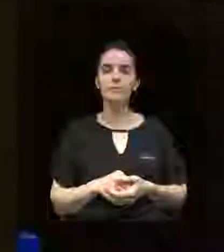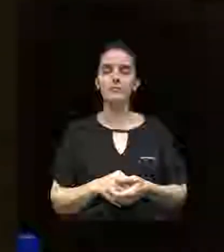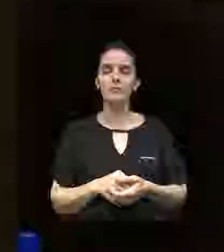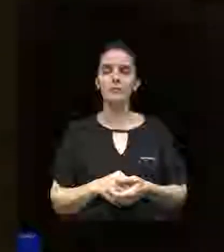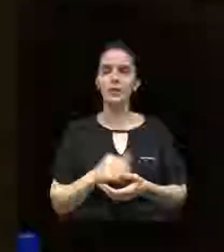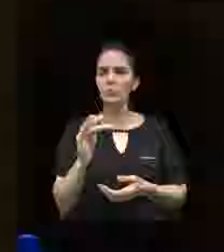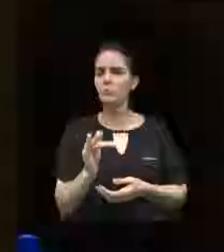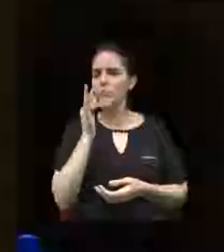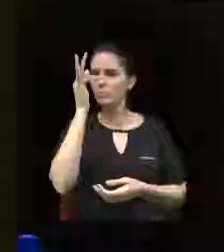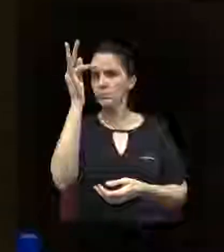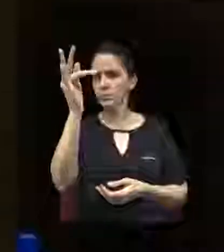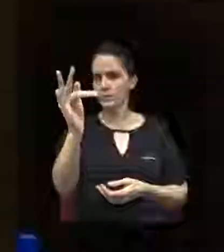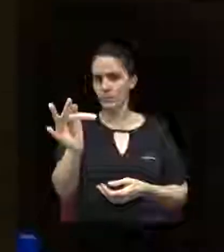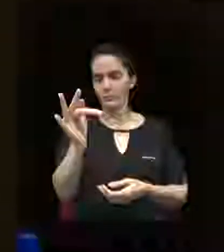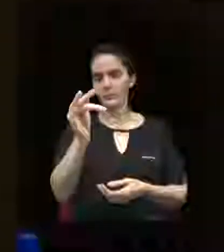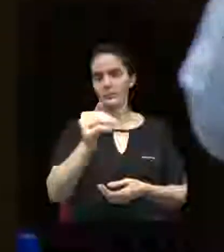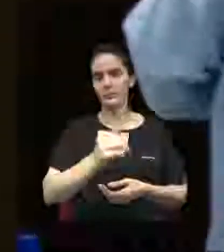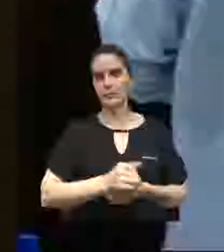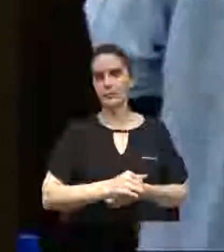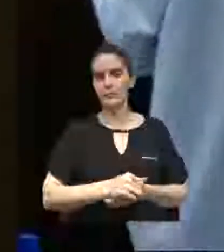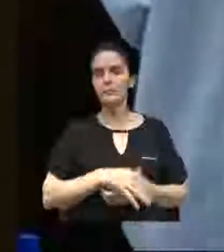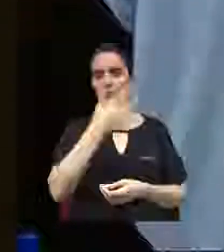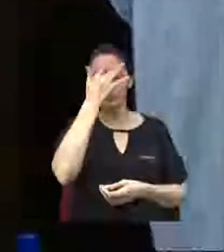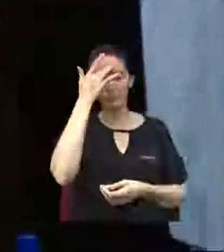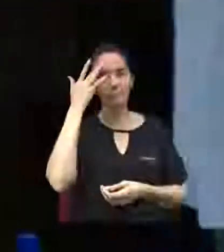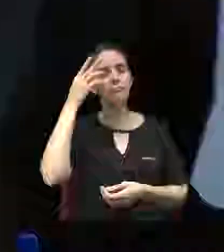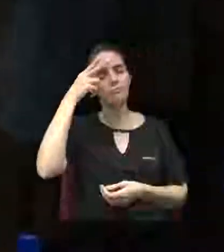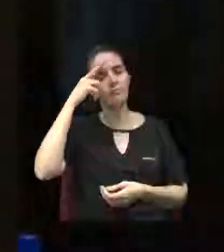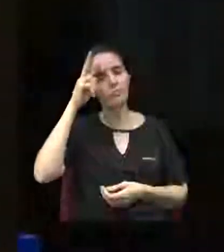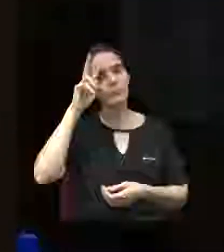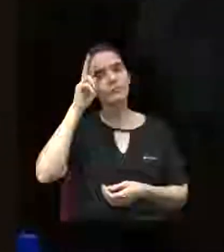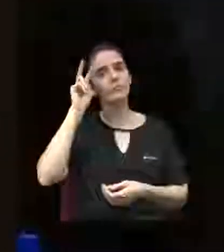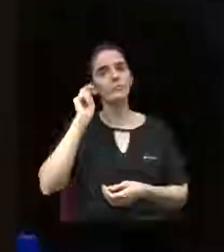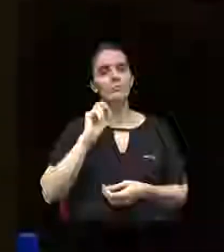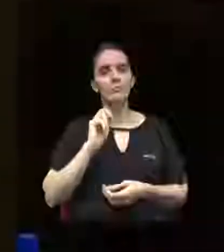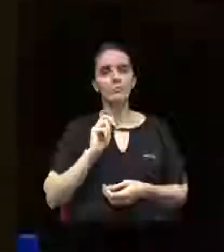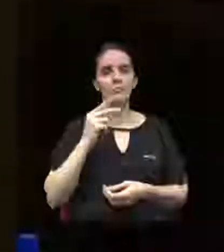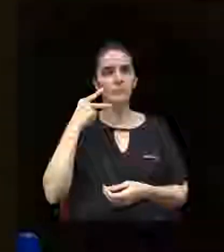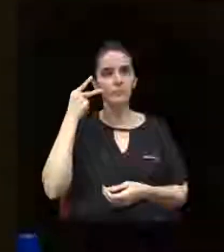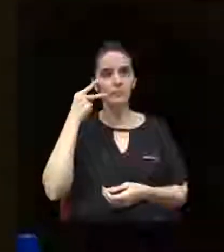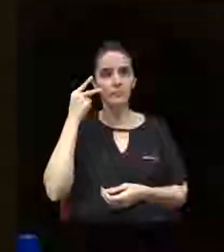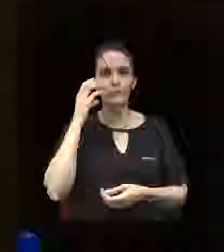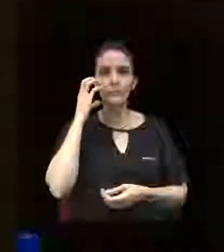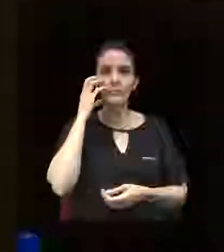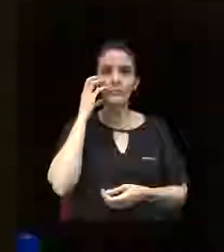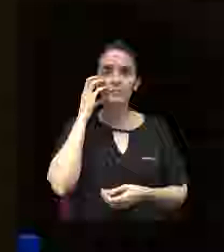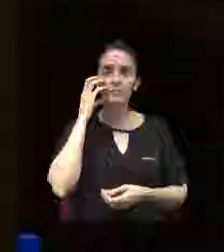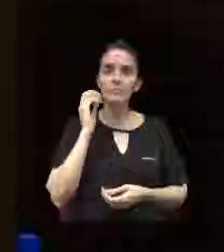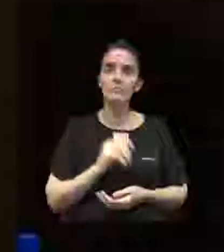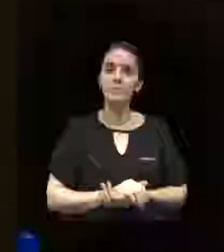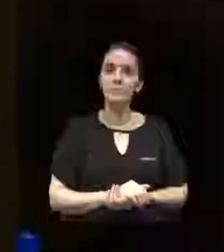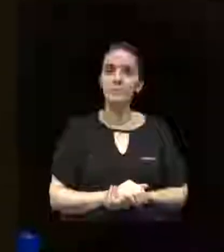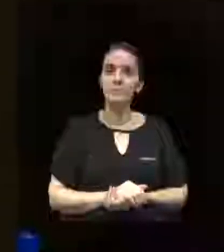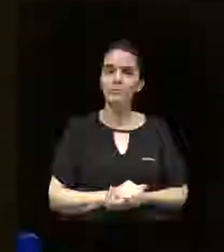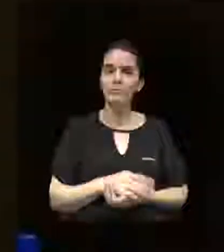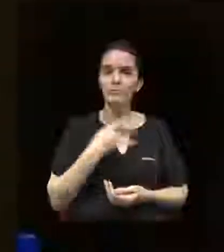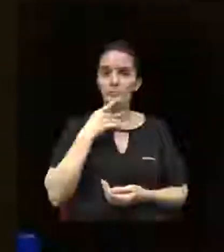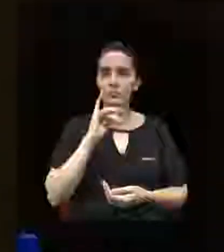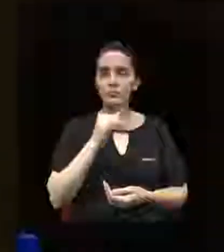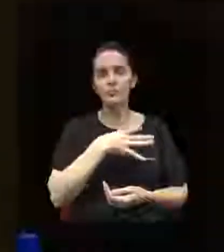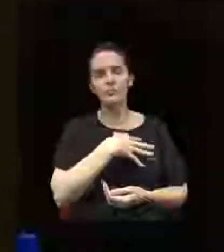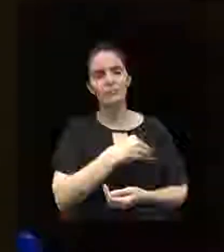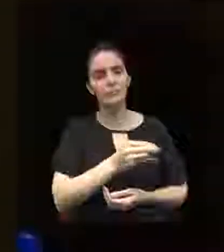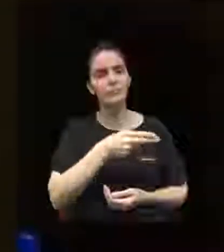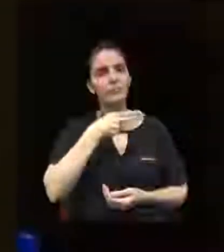na frente, muitas pessoas vão lembrar. Vai lembrar de você por esse projeto. Então, vai passar de pai, filho, neto, e